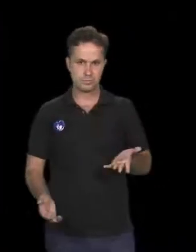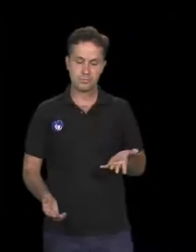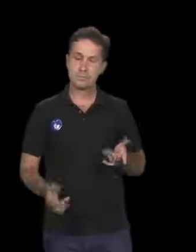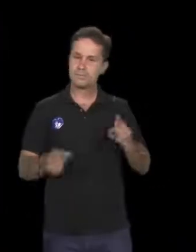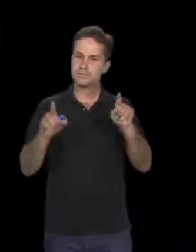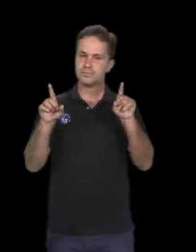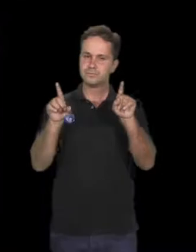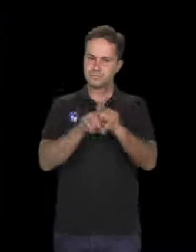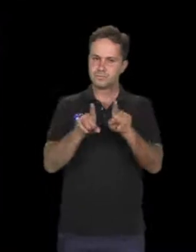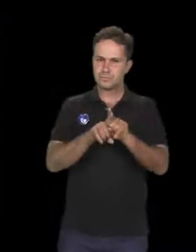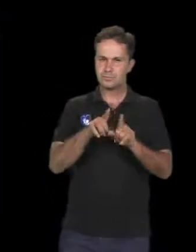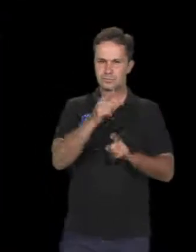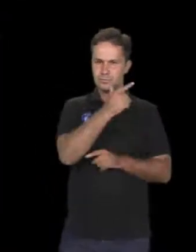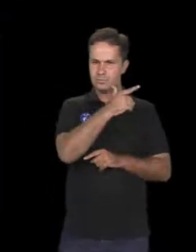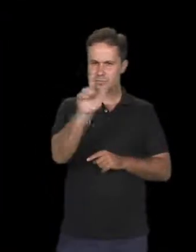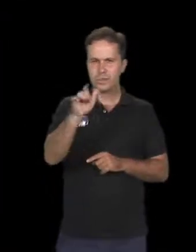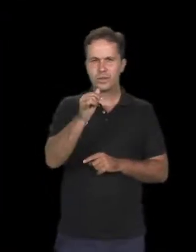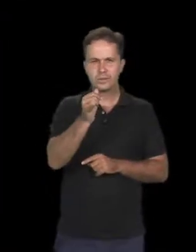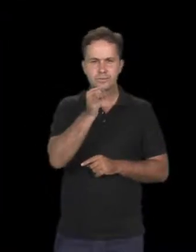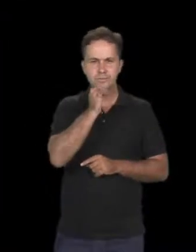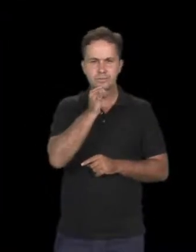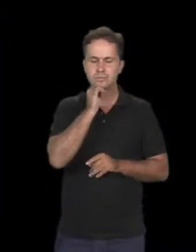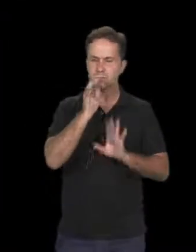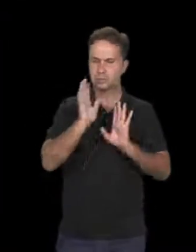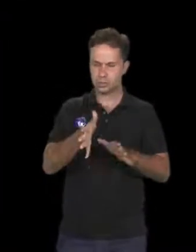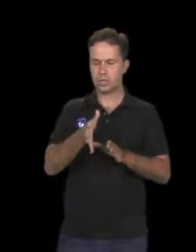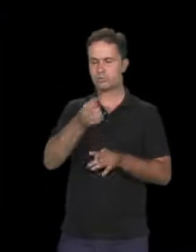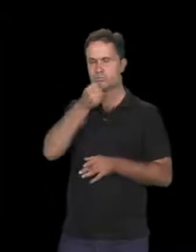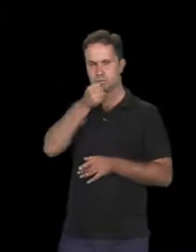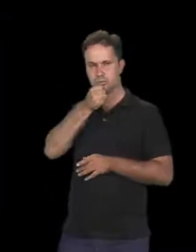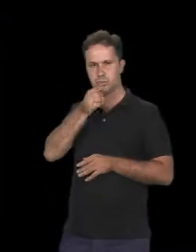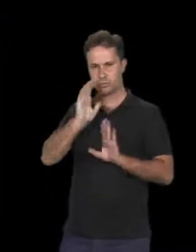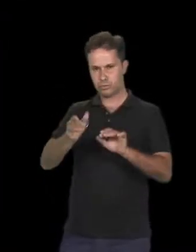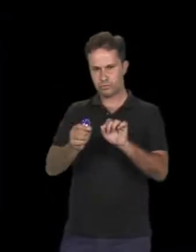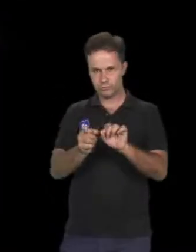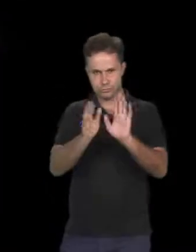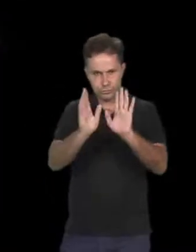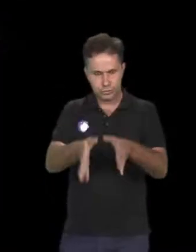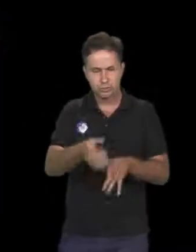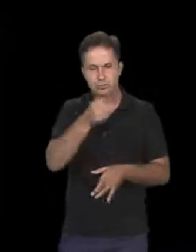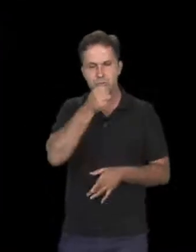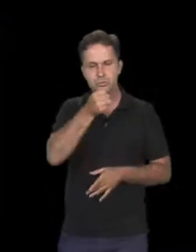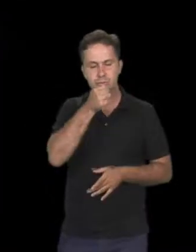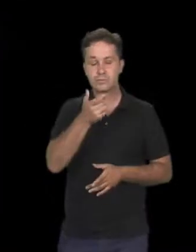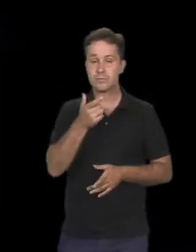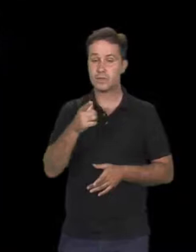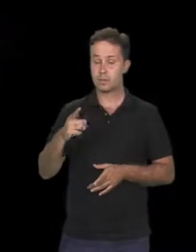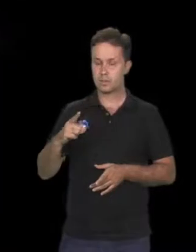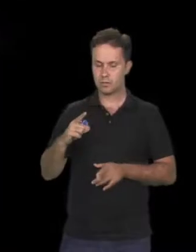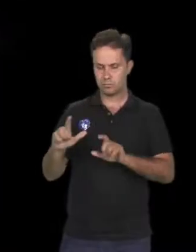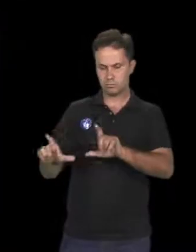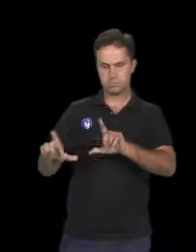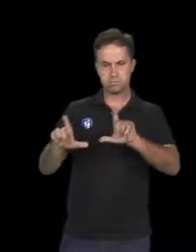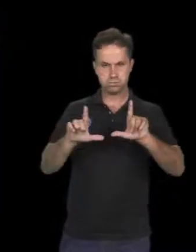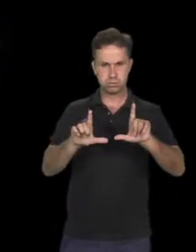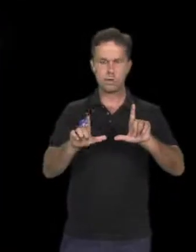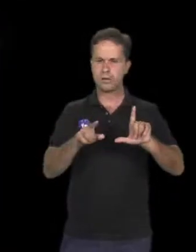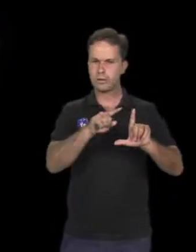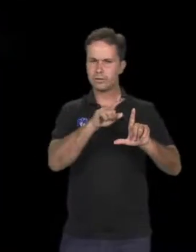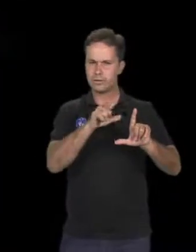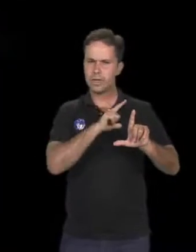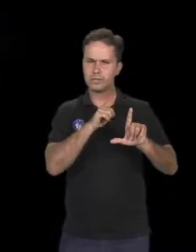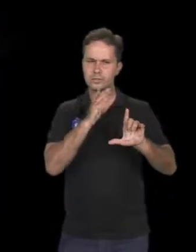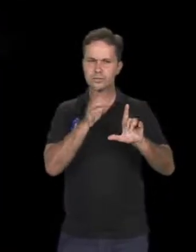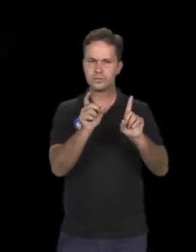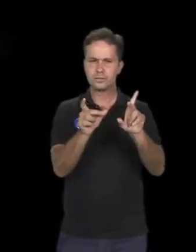com vocês também, eu coloco, essa é uma reportagem que está na edição das bancas. A doutora, essa é a médica, não